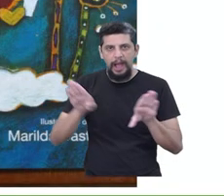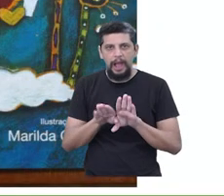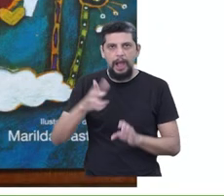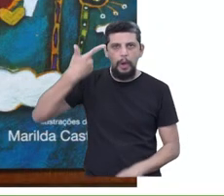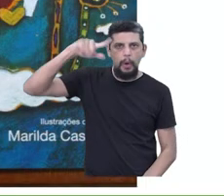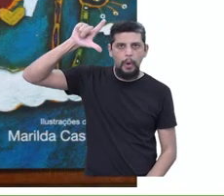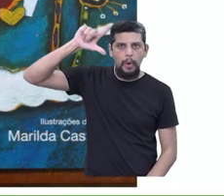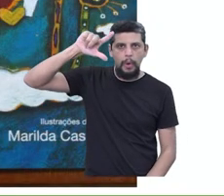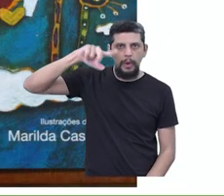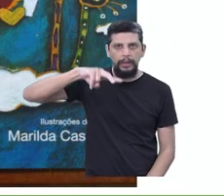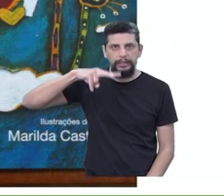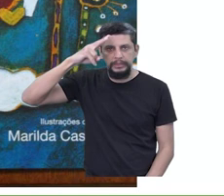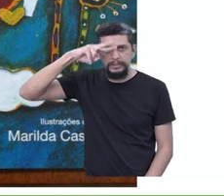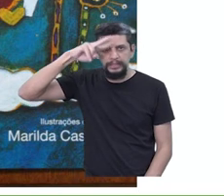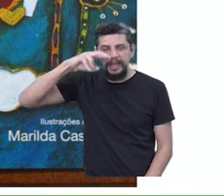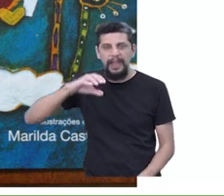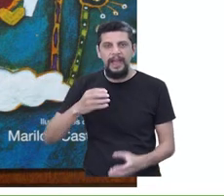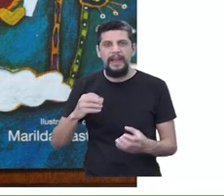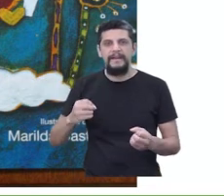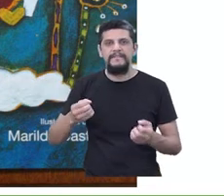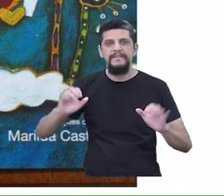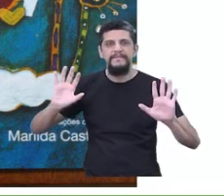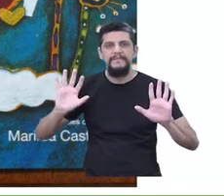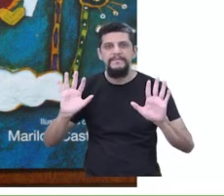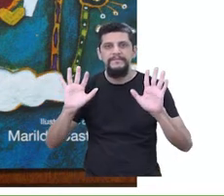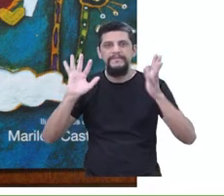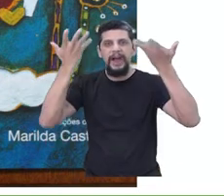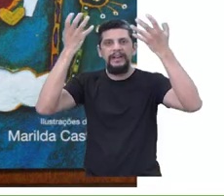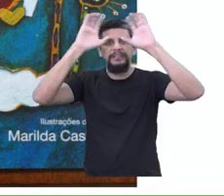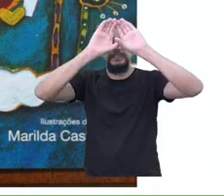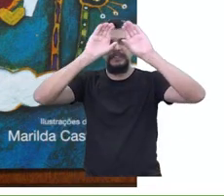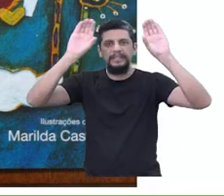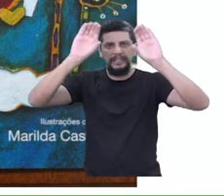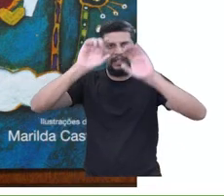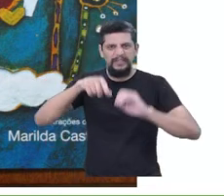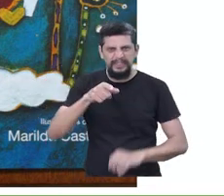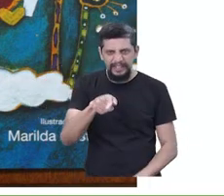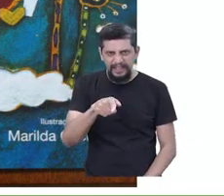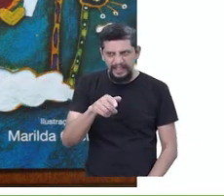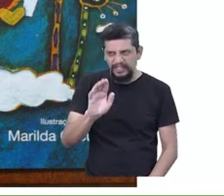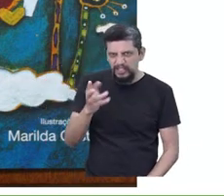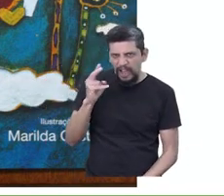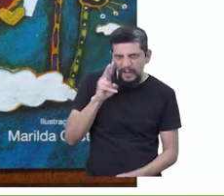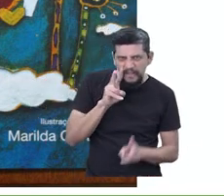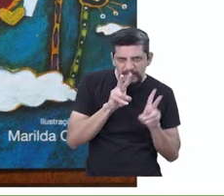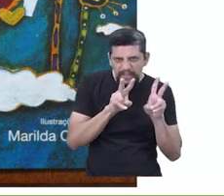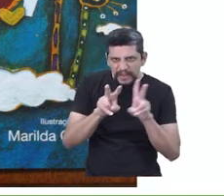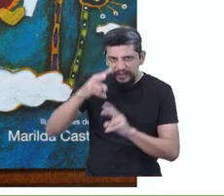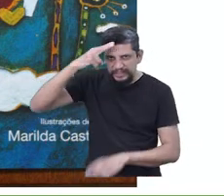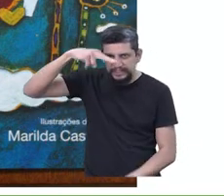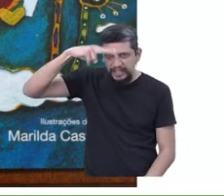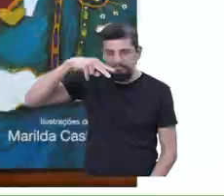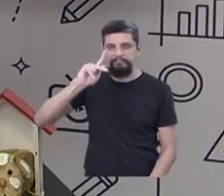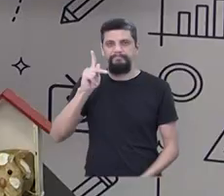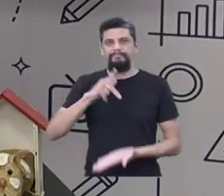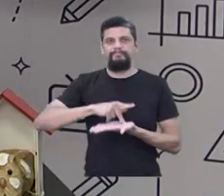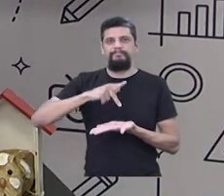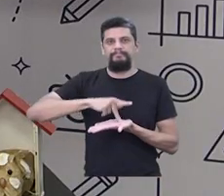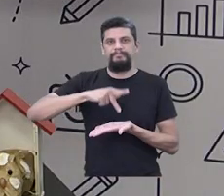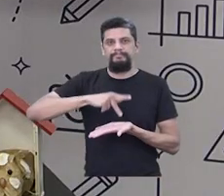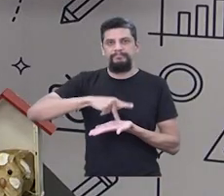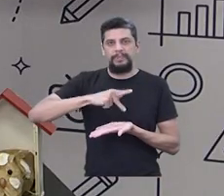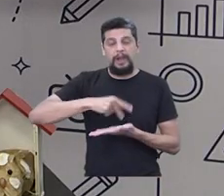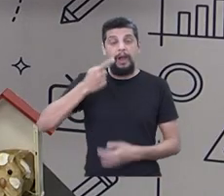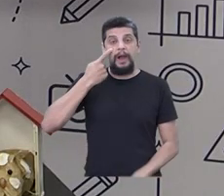próxima história é Festa no Céu. Vocês também acredito que já devem ter ouvido essa história. É